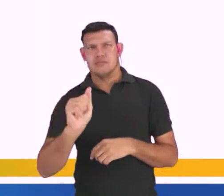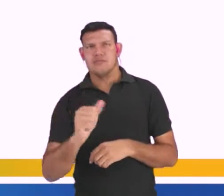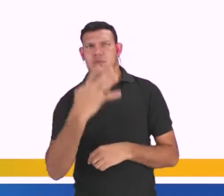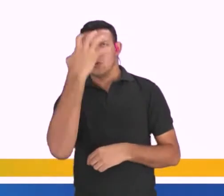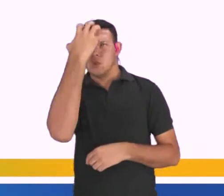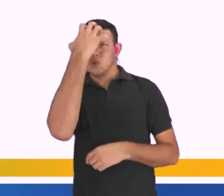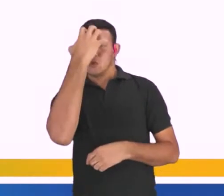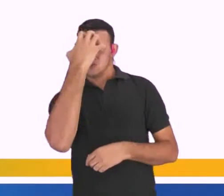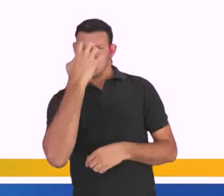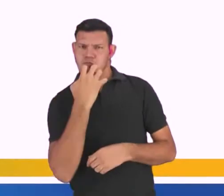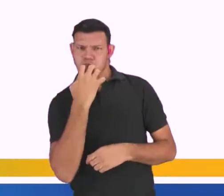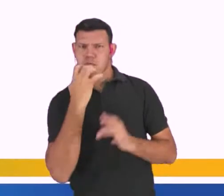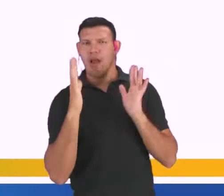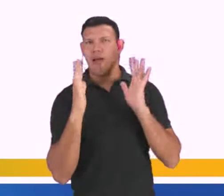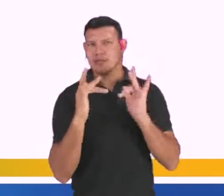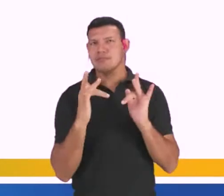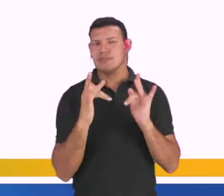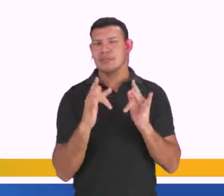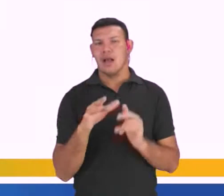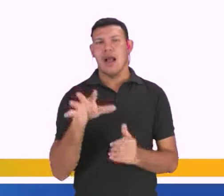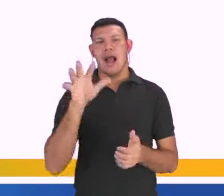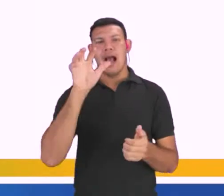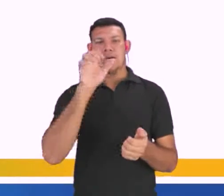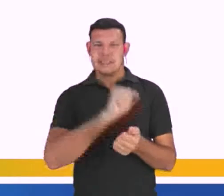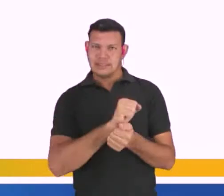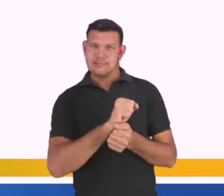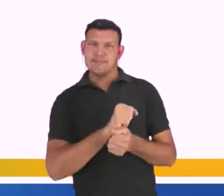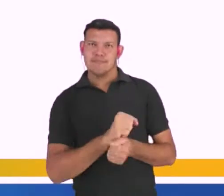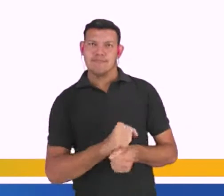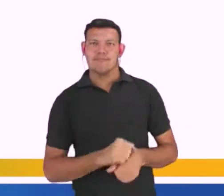namorado? Morde aqui. Serenata do Amor,